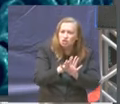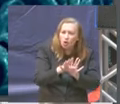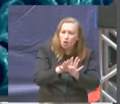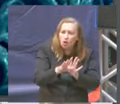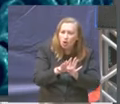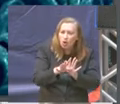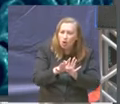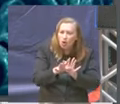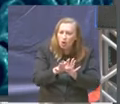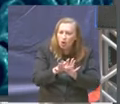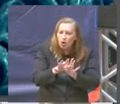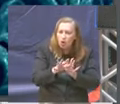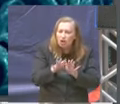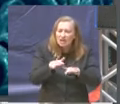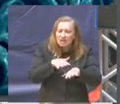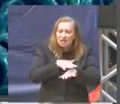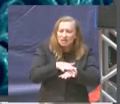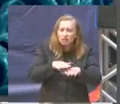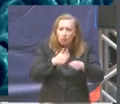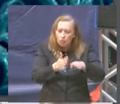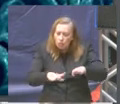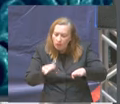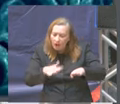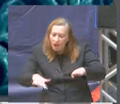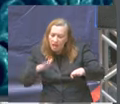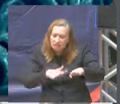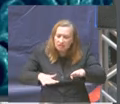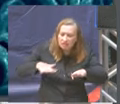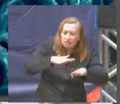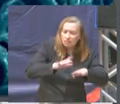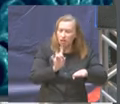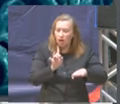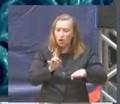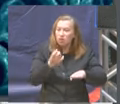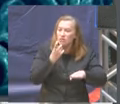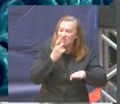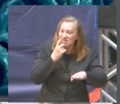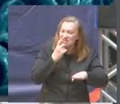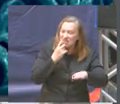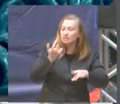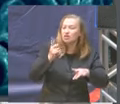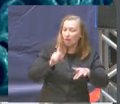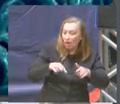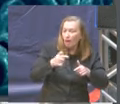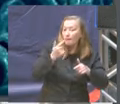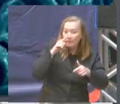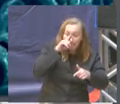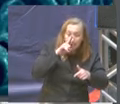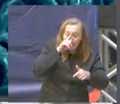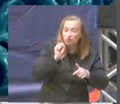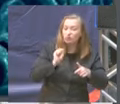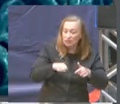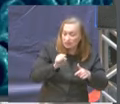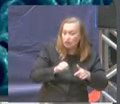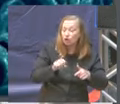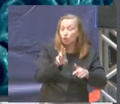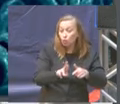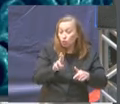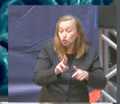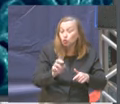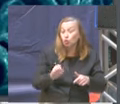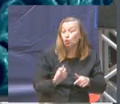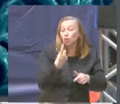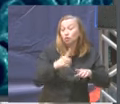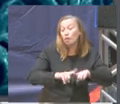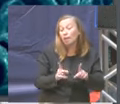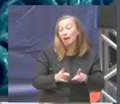flutuante. Né, o saudoso Gladstone falava que o plástico é um grande vilão, principalmente plástico de uso único, mas é que ele tem a